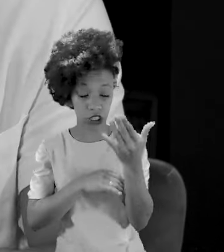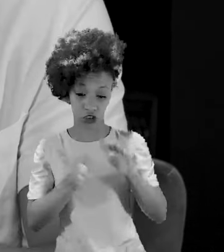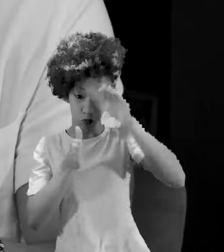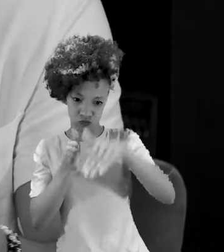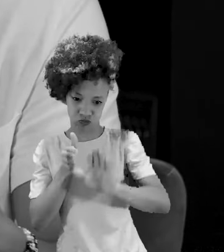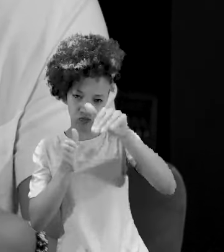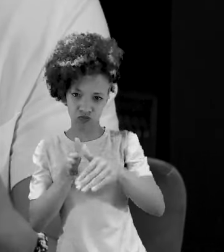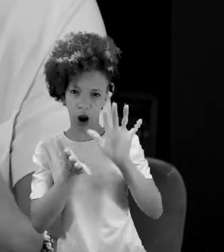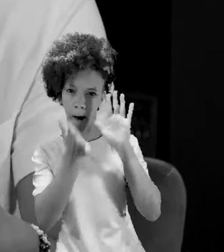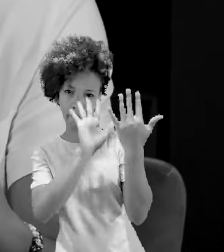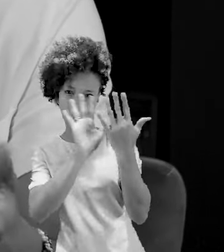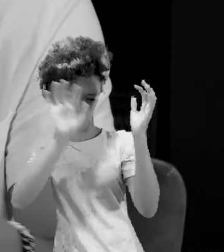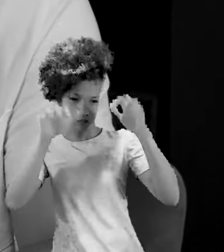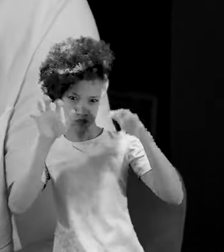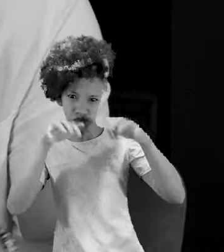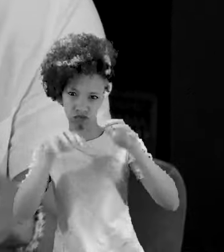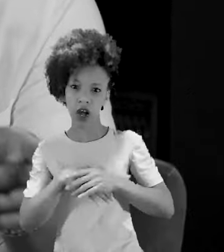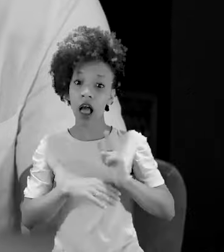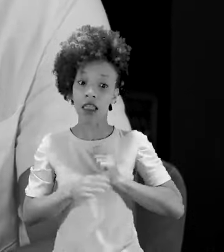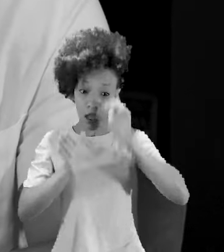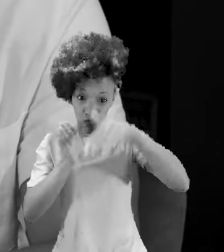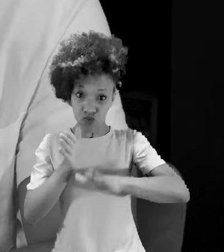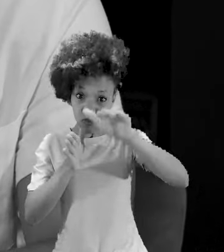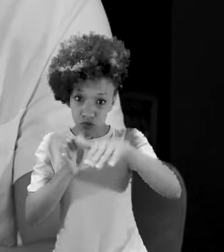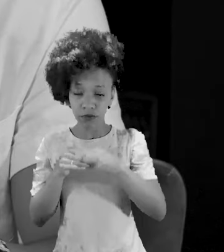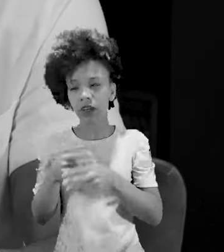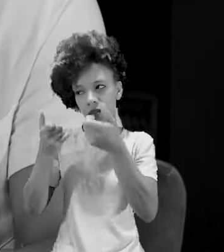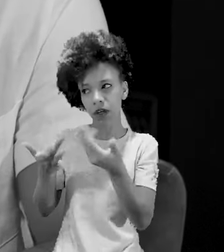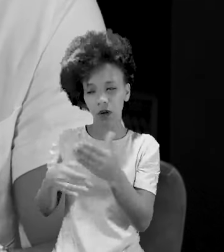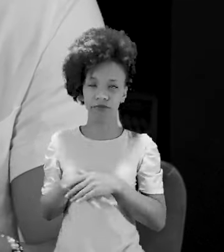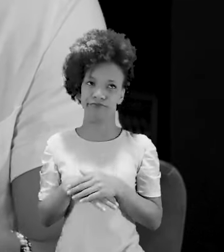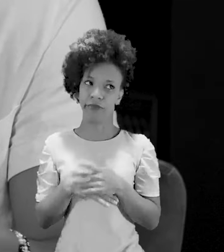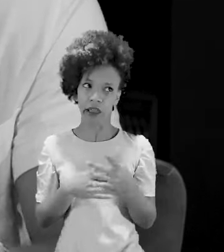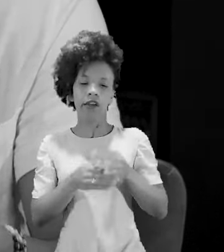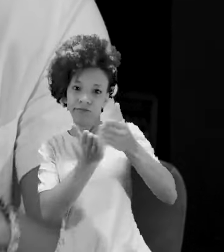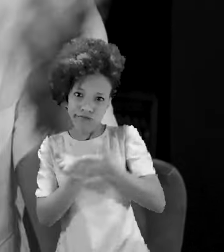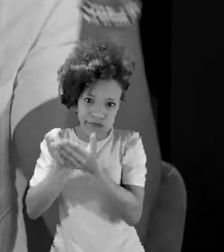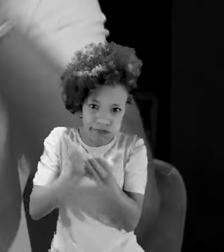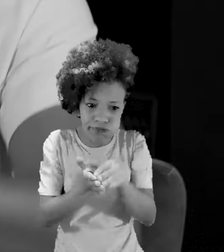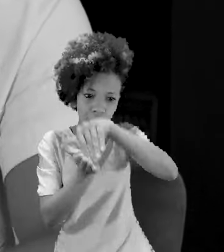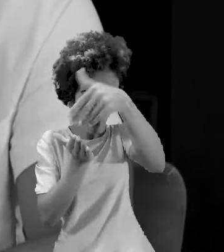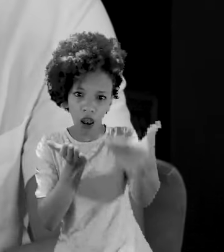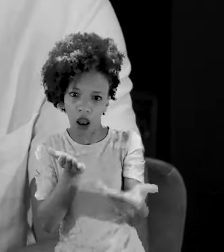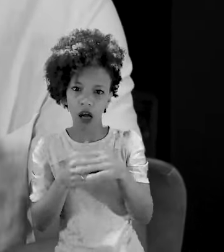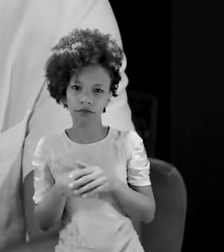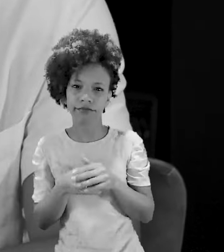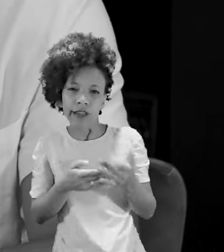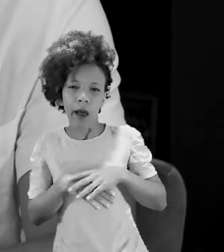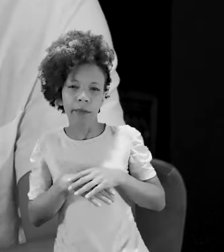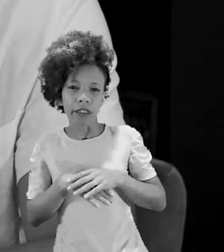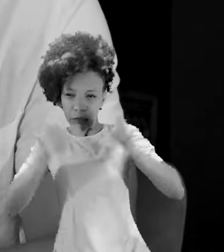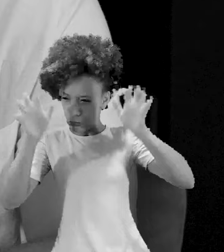mais quantidade de fenômenos meteorológicos você tem muitas aulas de croche mesmo assim e você falou para o abate deu no container